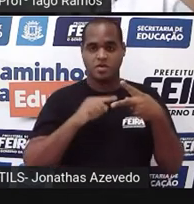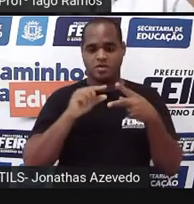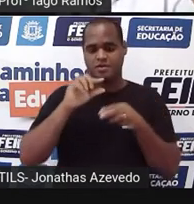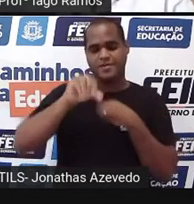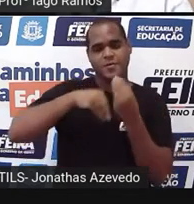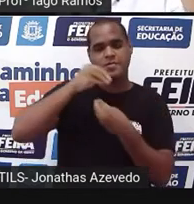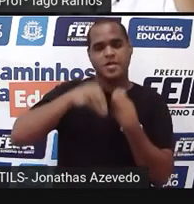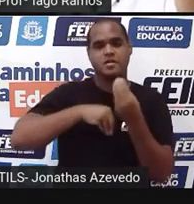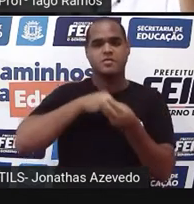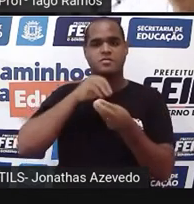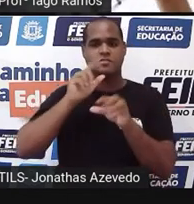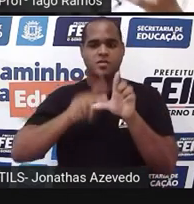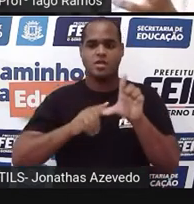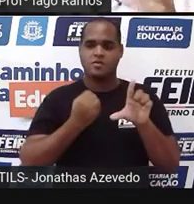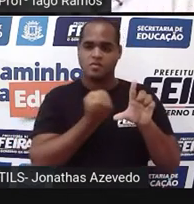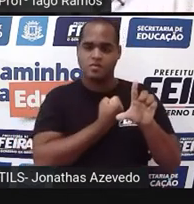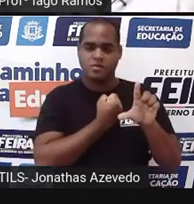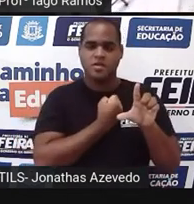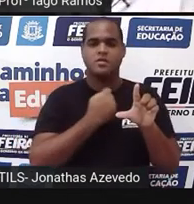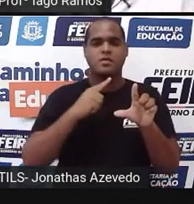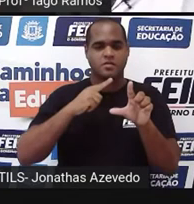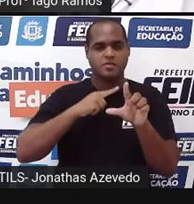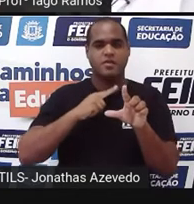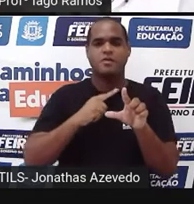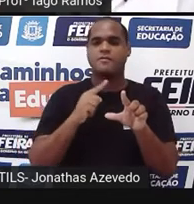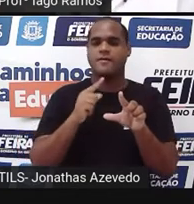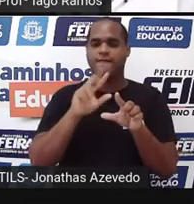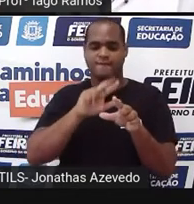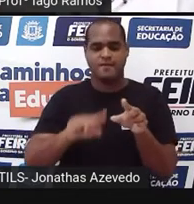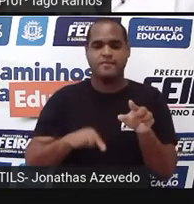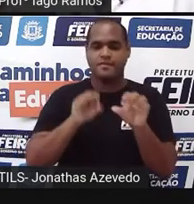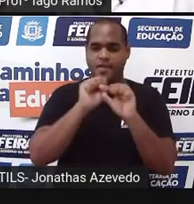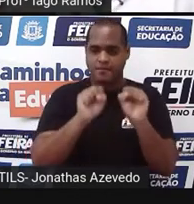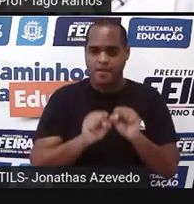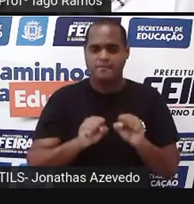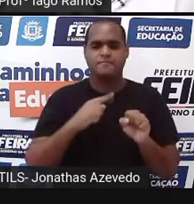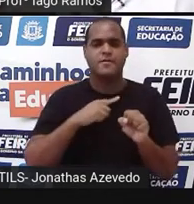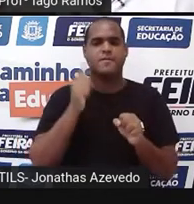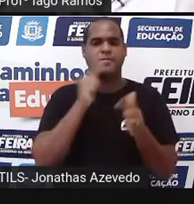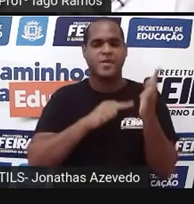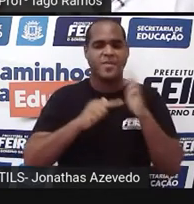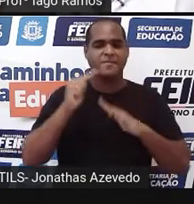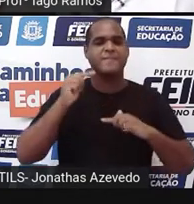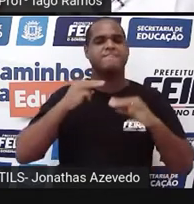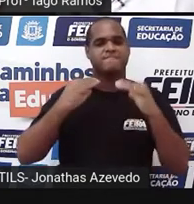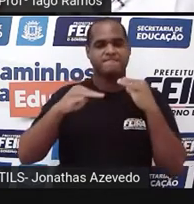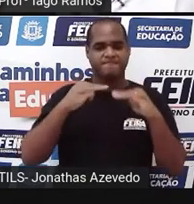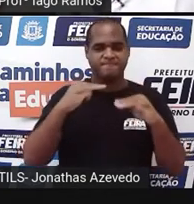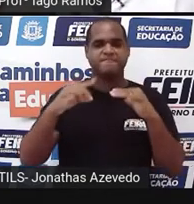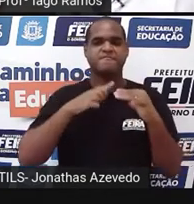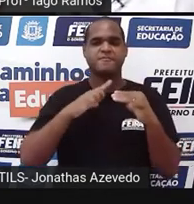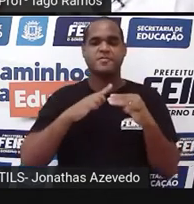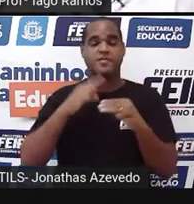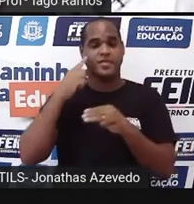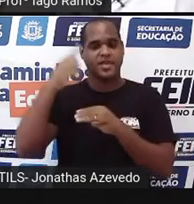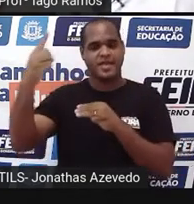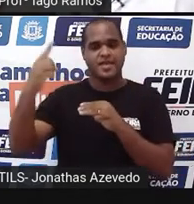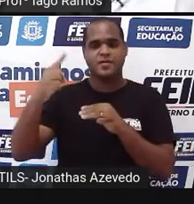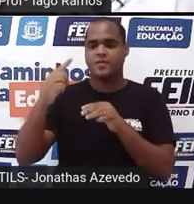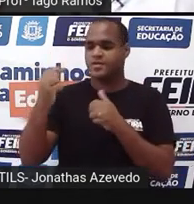a gente formam um sistema de equações e pode resolver usando esse método chamado da o método da